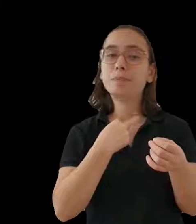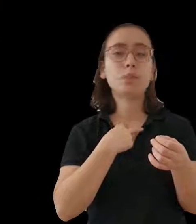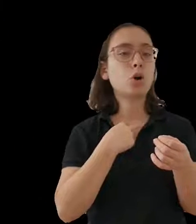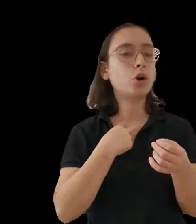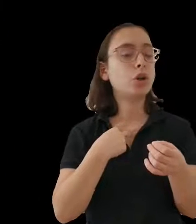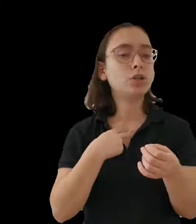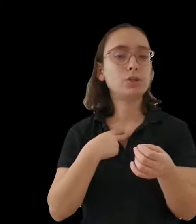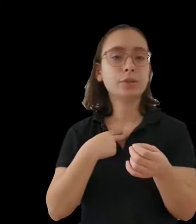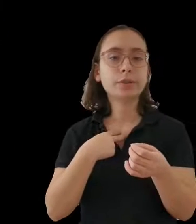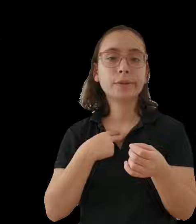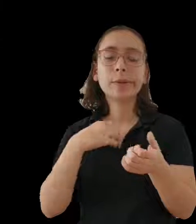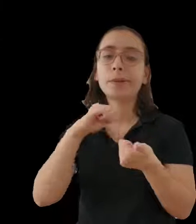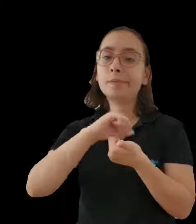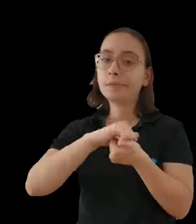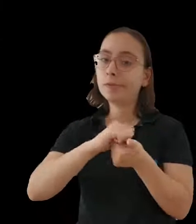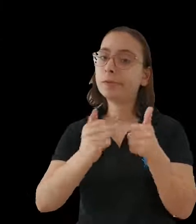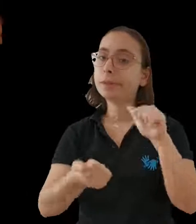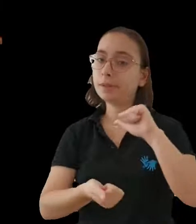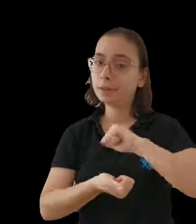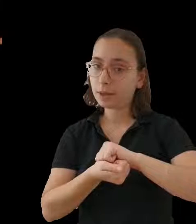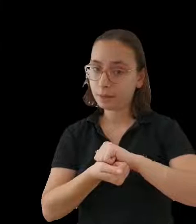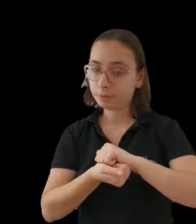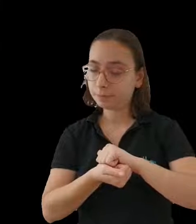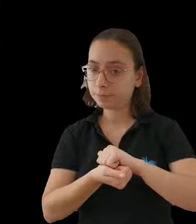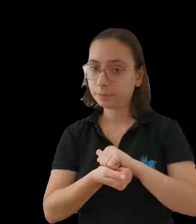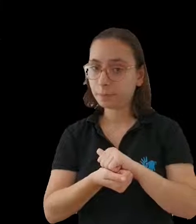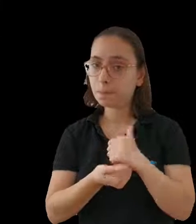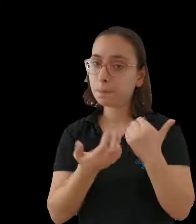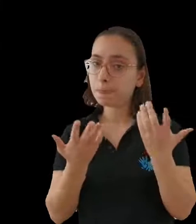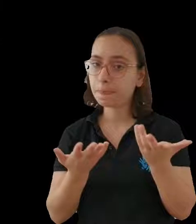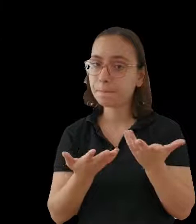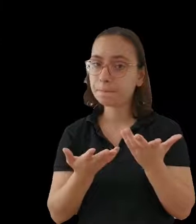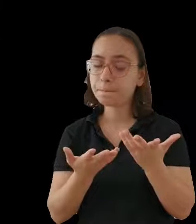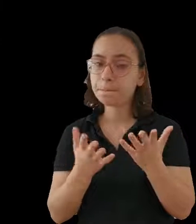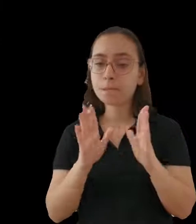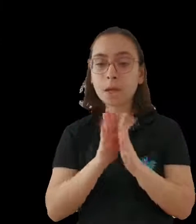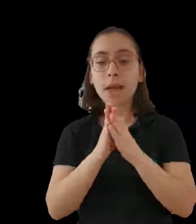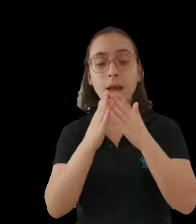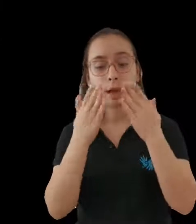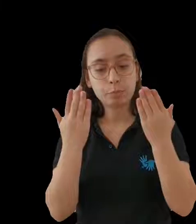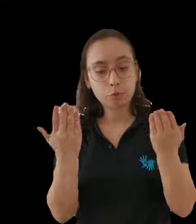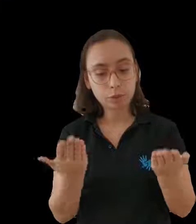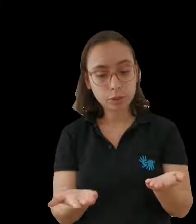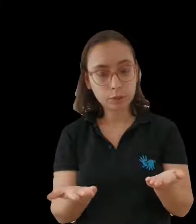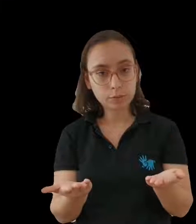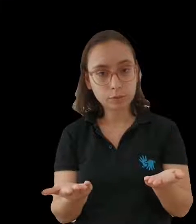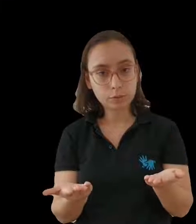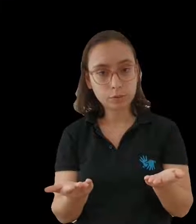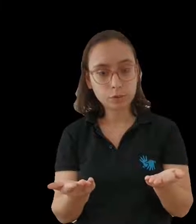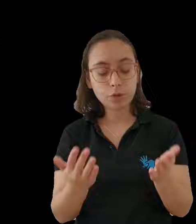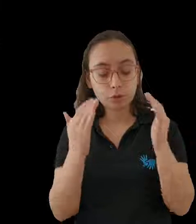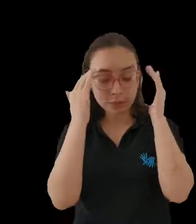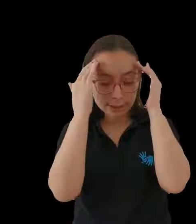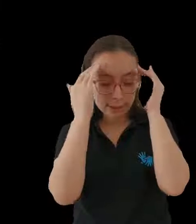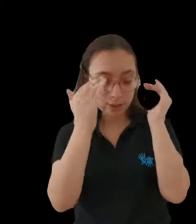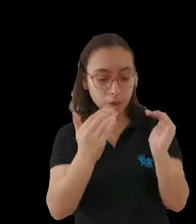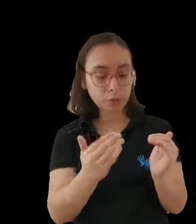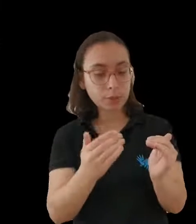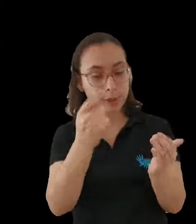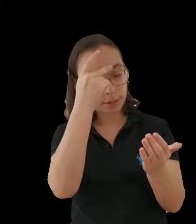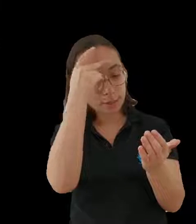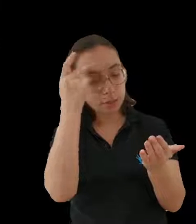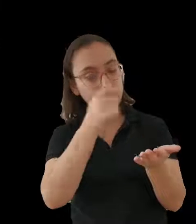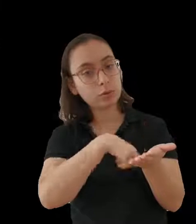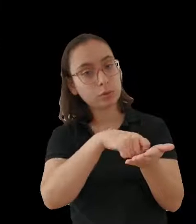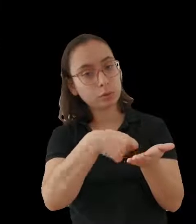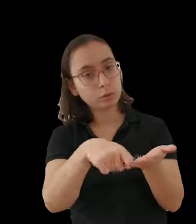não pode fazer adaptação naquilo ali. Então, assim, você abre o livro, você respeita